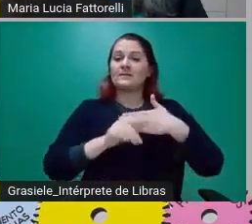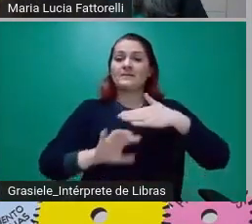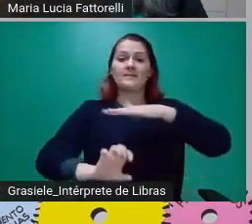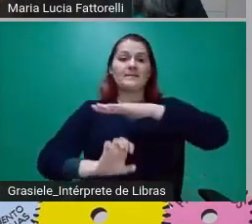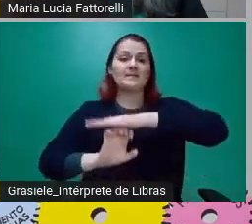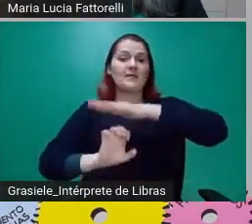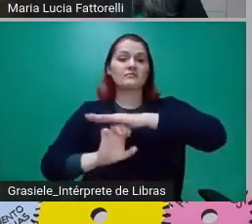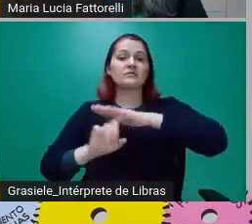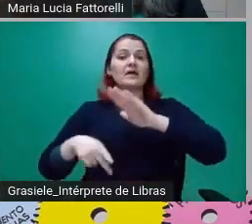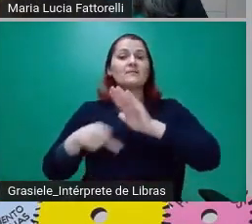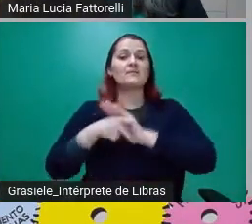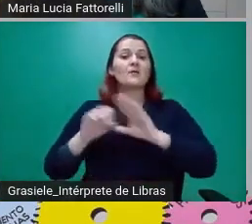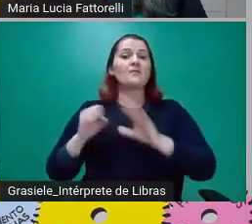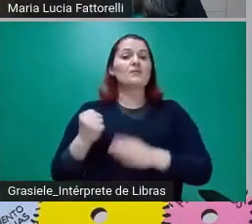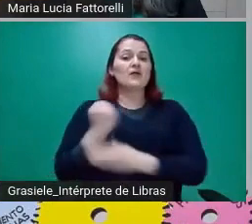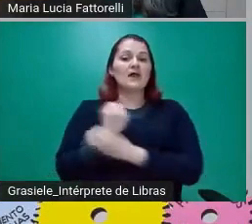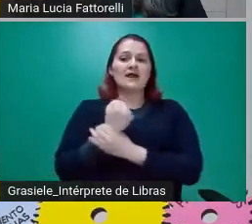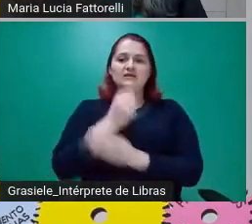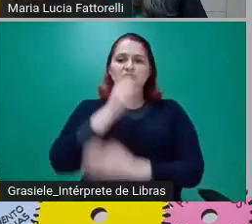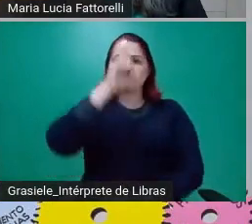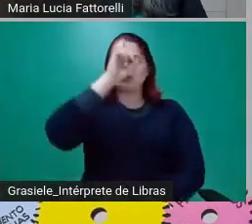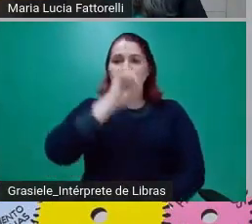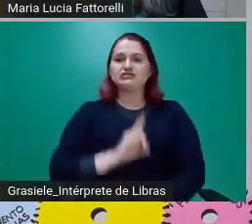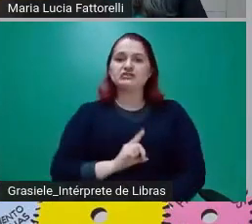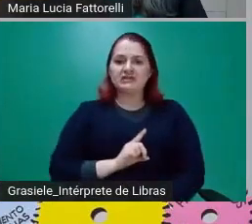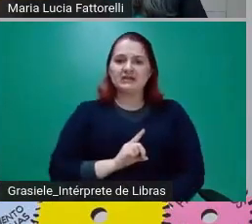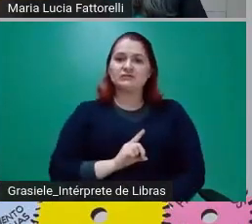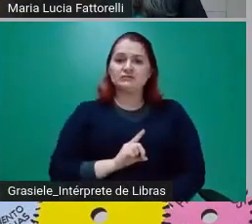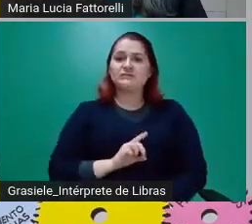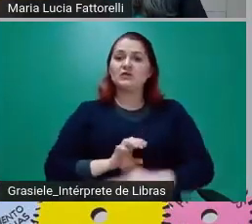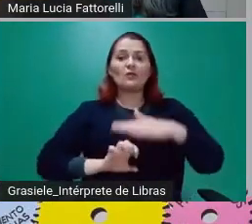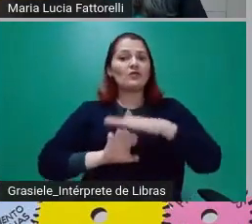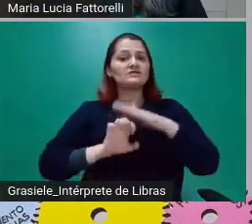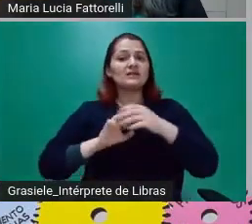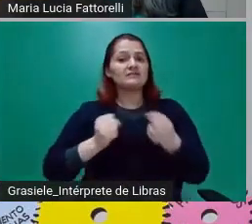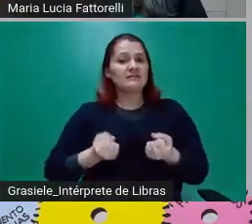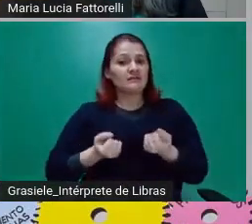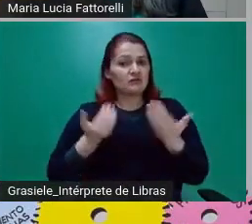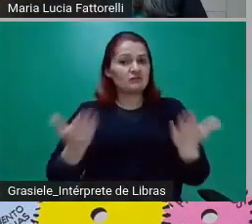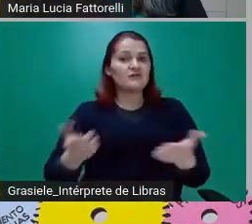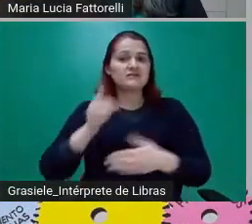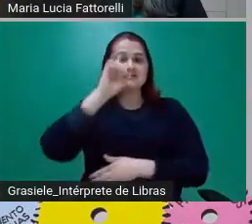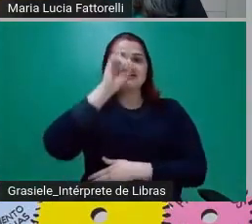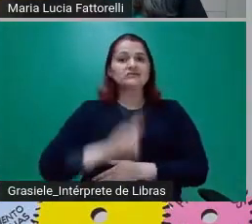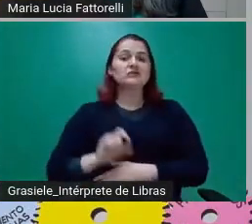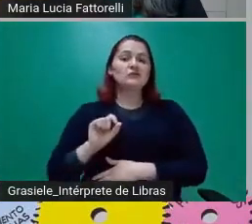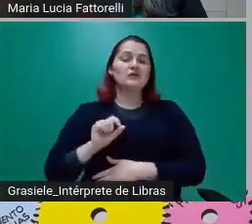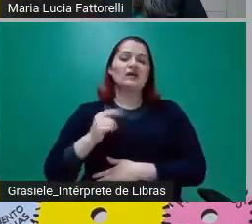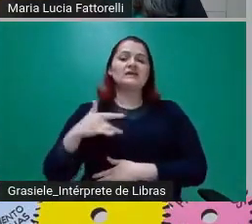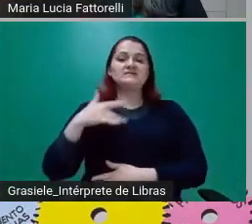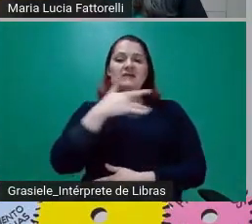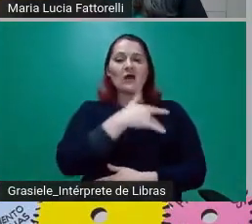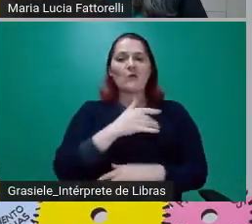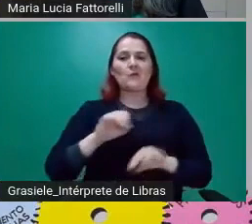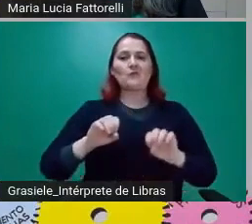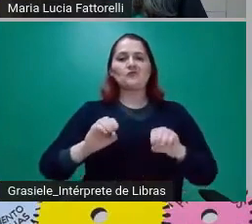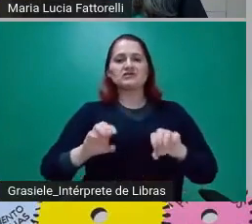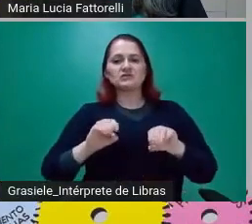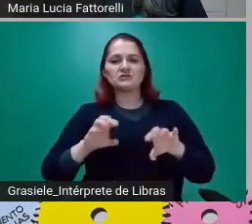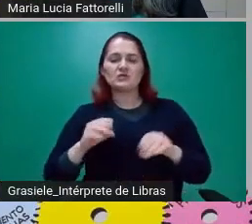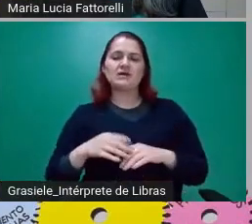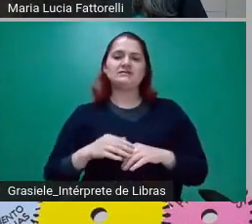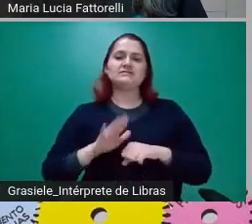direitos, né? Através de políticas públicas, como saúde, como educação, como assistência social, direitos